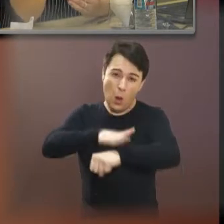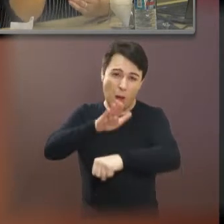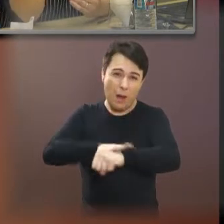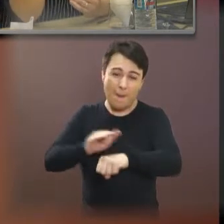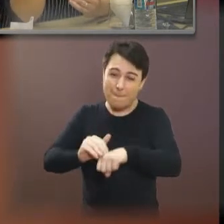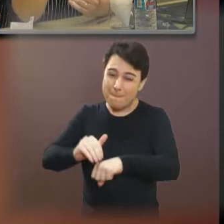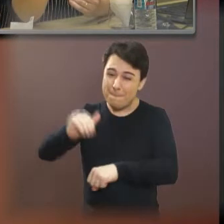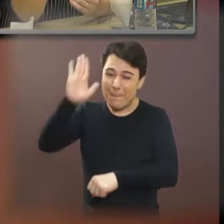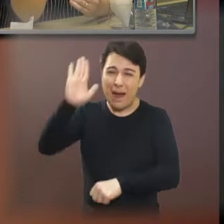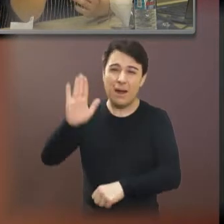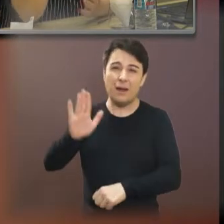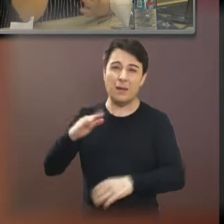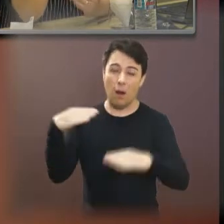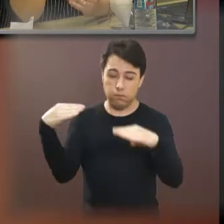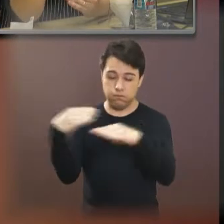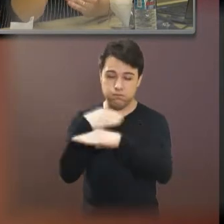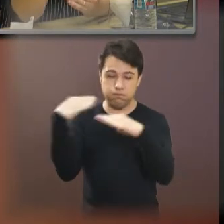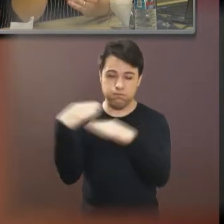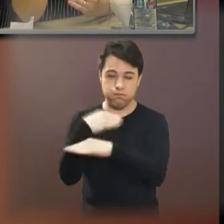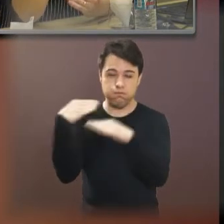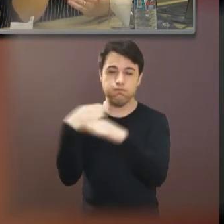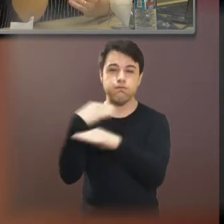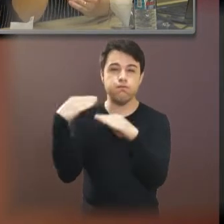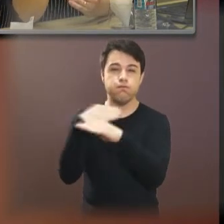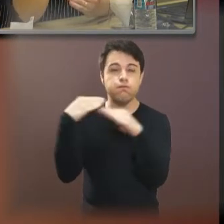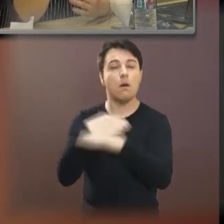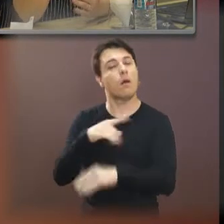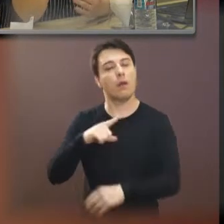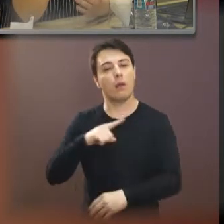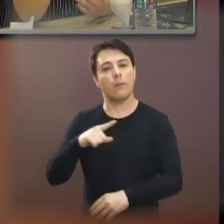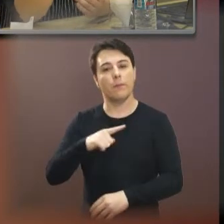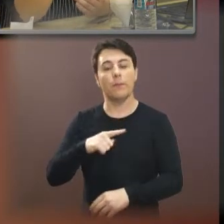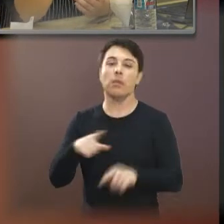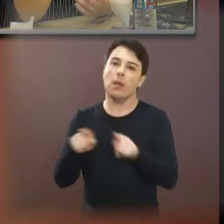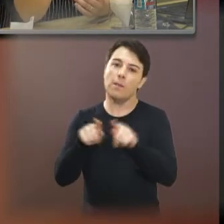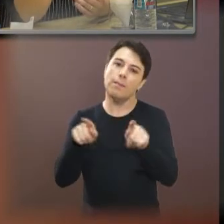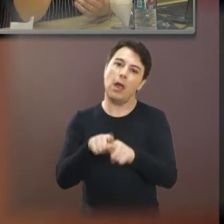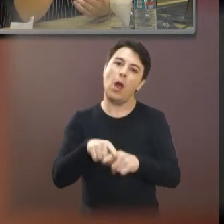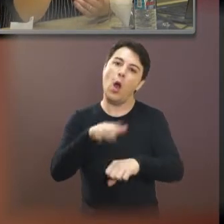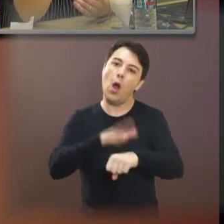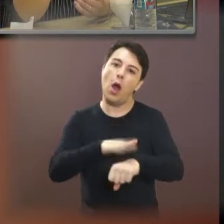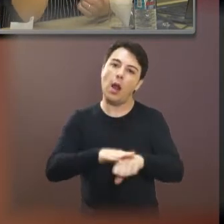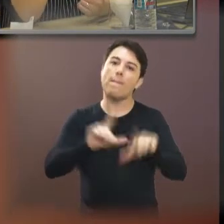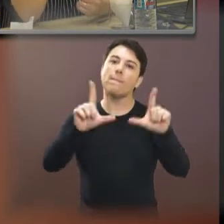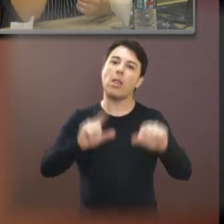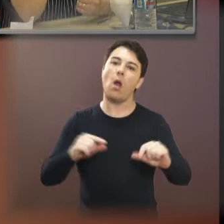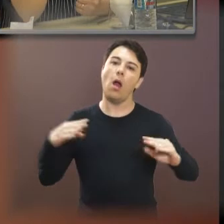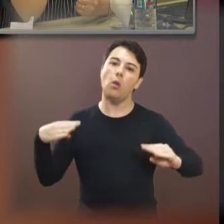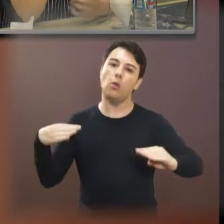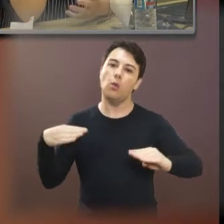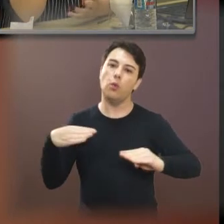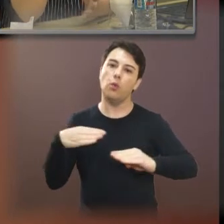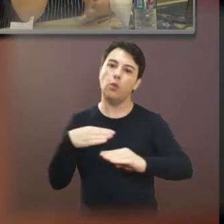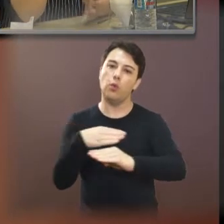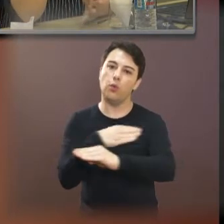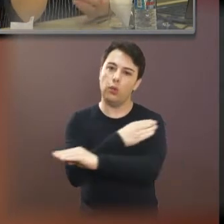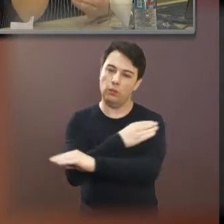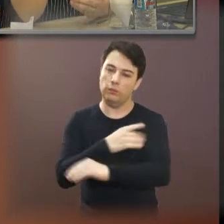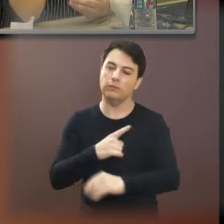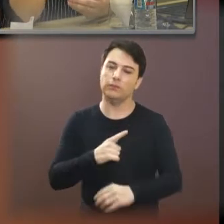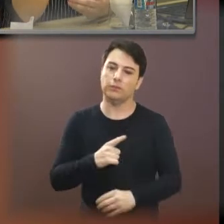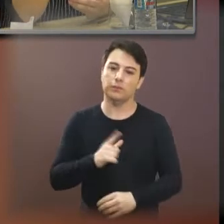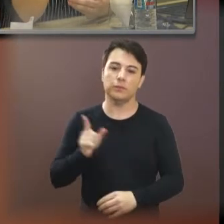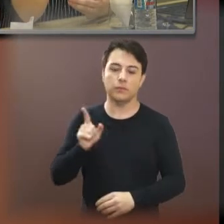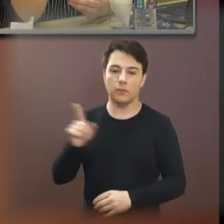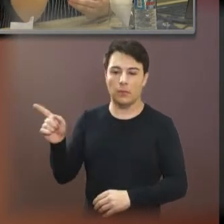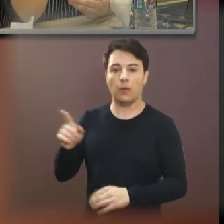existem horários que têm um tráfego mais intenso, horários que têm um tráfego menos intenso. Esse volume ele foi